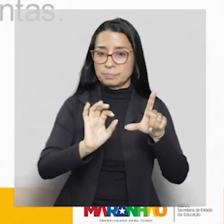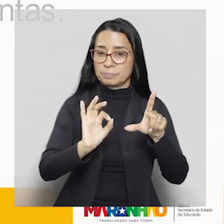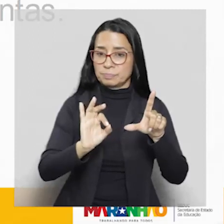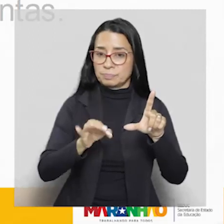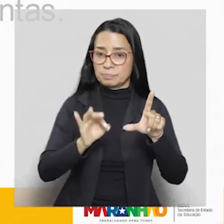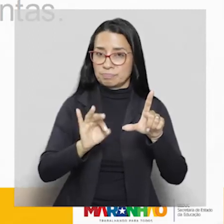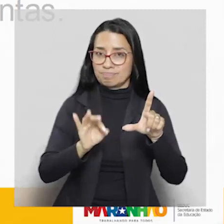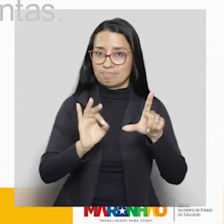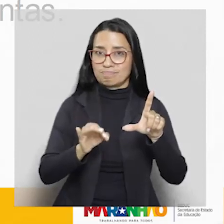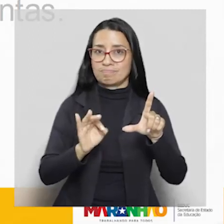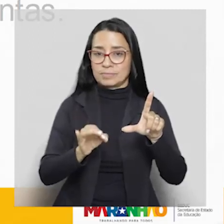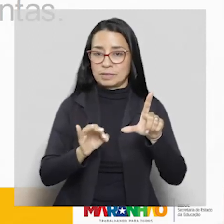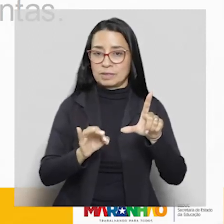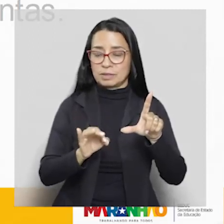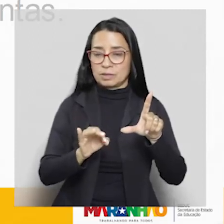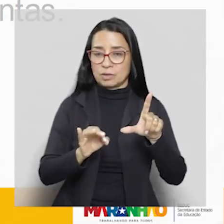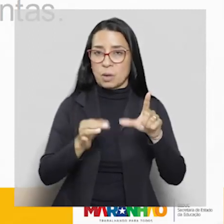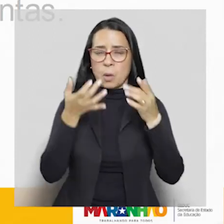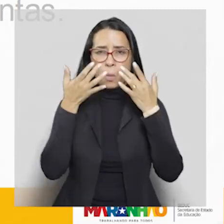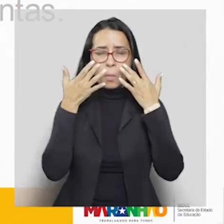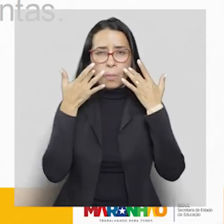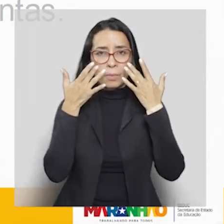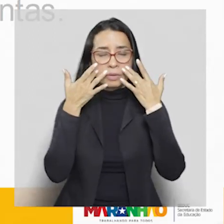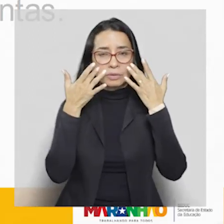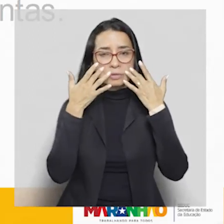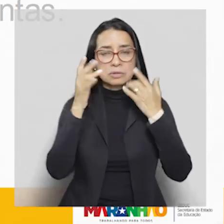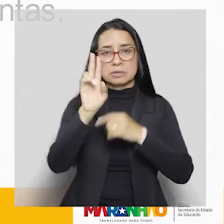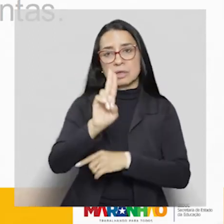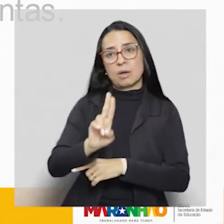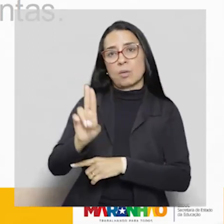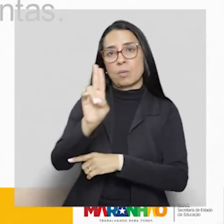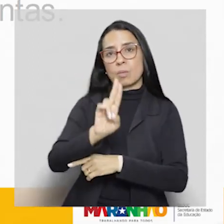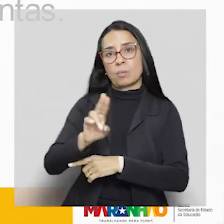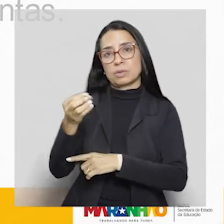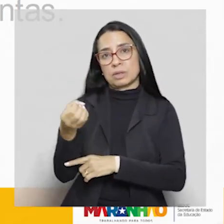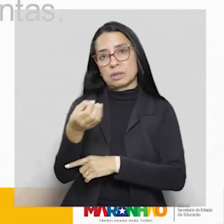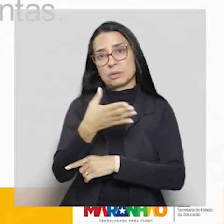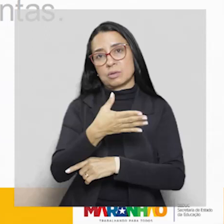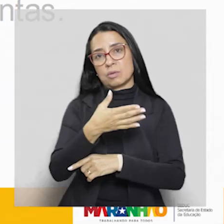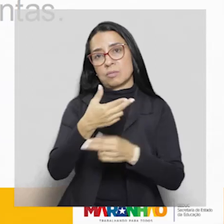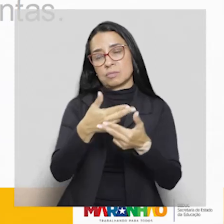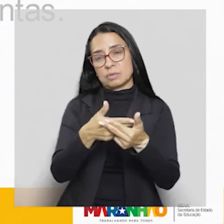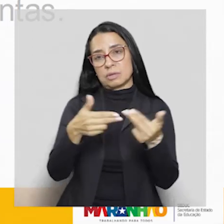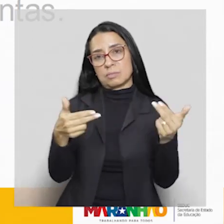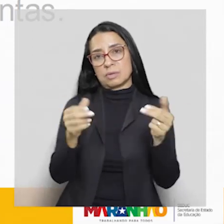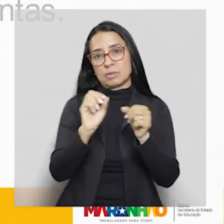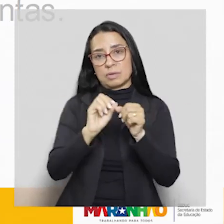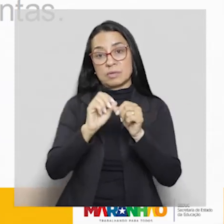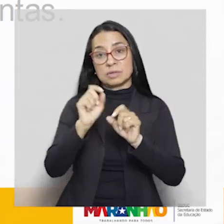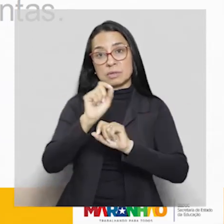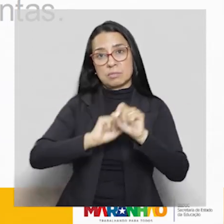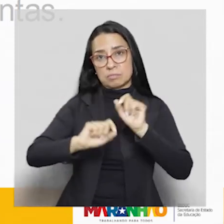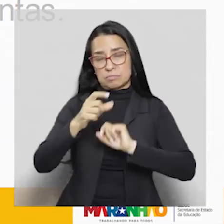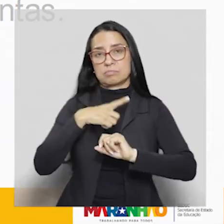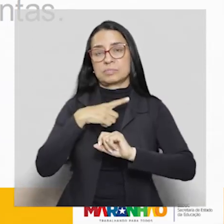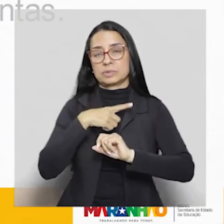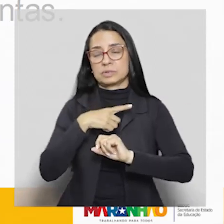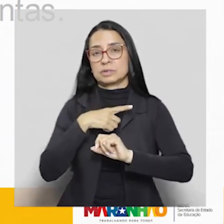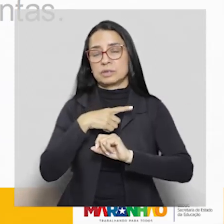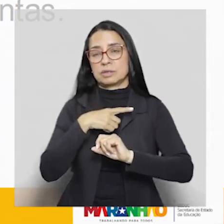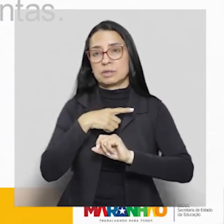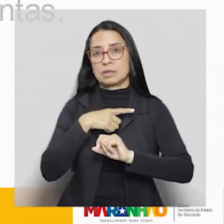utilizados. Ou seja, na hora que um artista utiliza novos materiais para fazer uma coisa que já existe, ele não